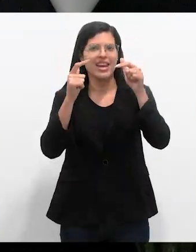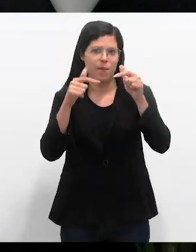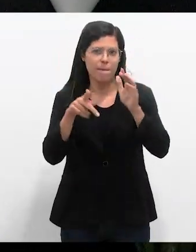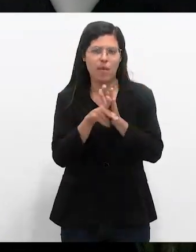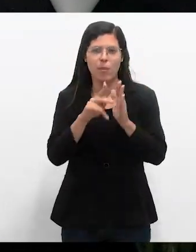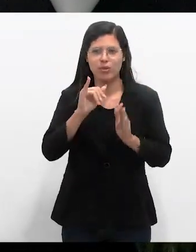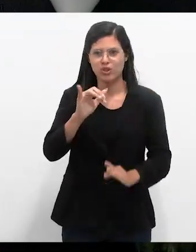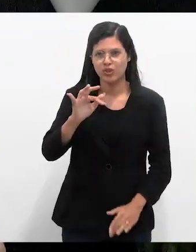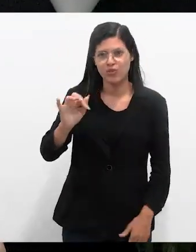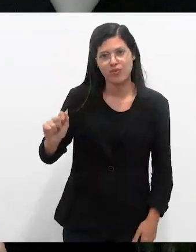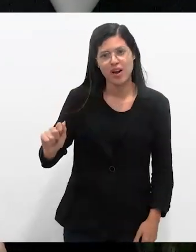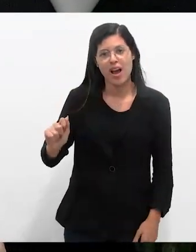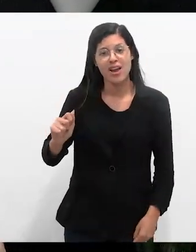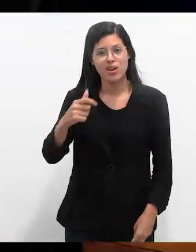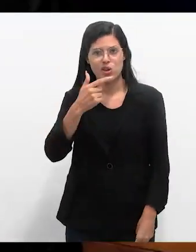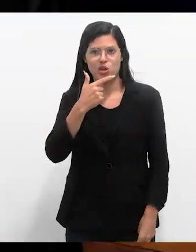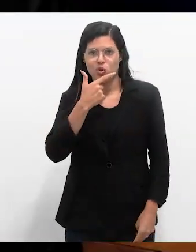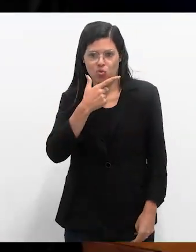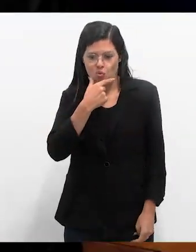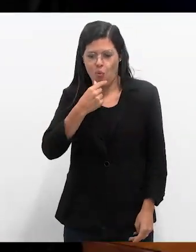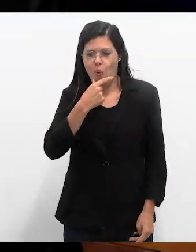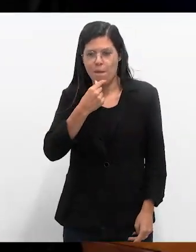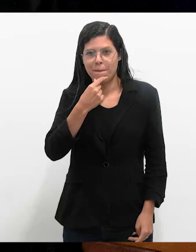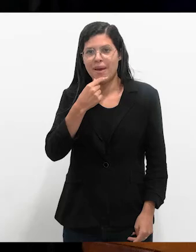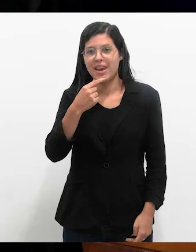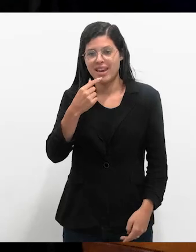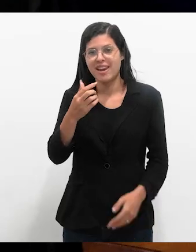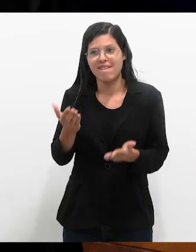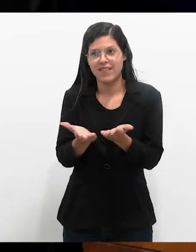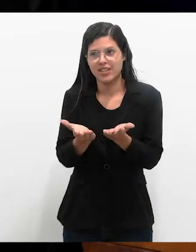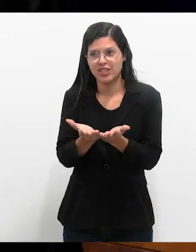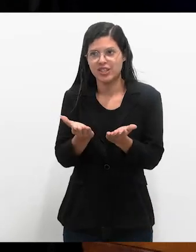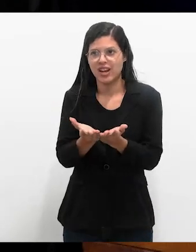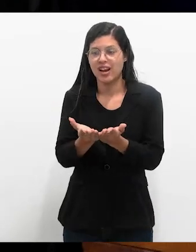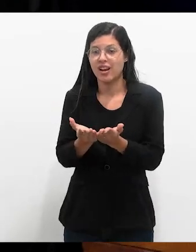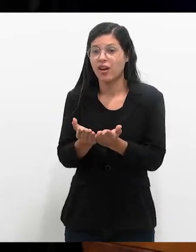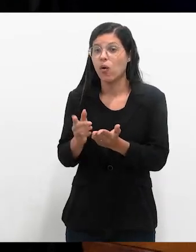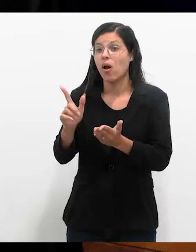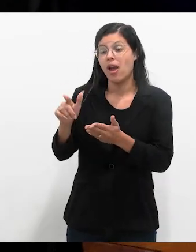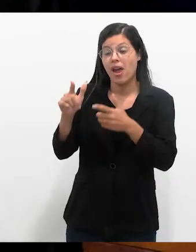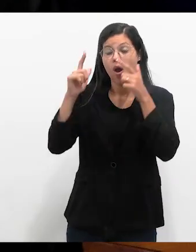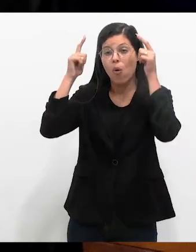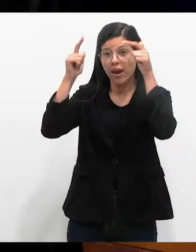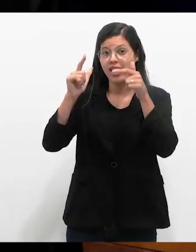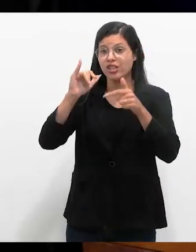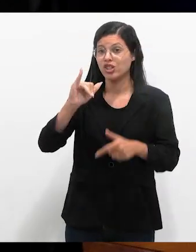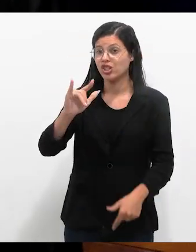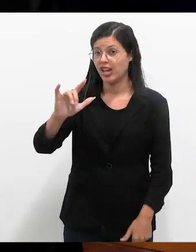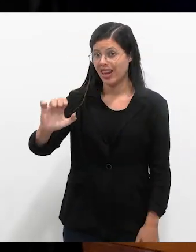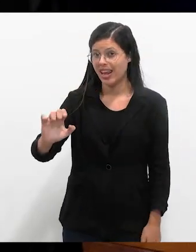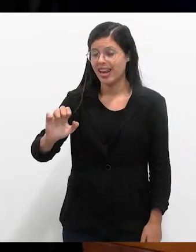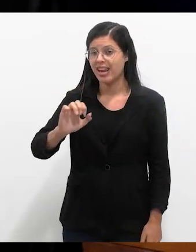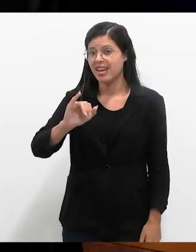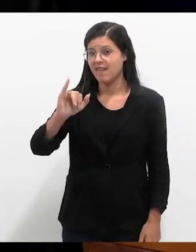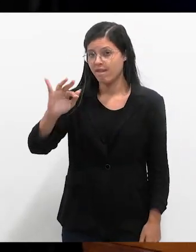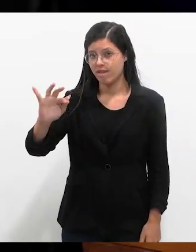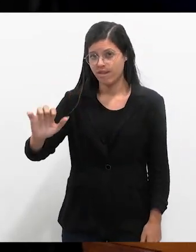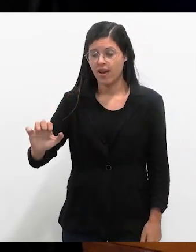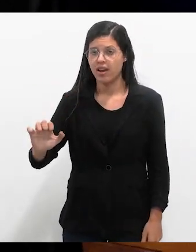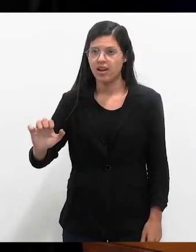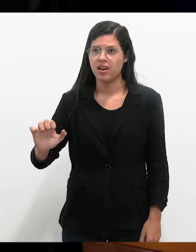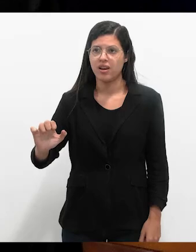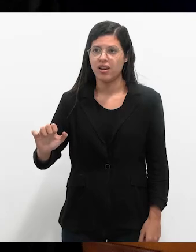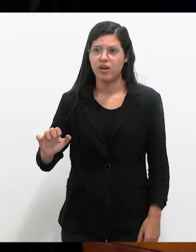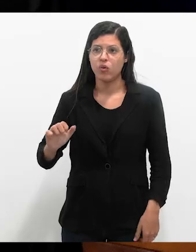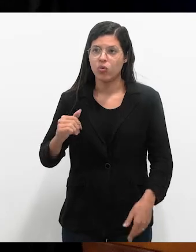homem é evangélico, é isso? É isso, seria isso. Seria o rei de lei e fé, que também é importante entender, e lei e fé como